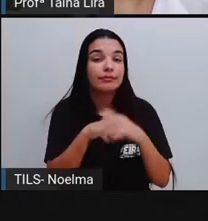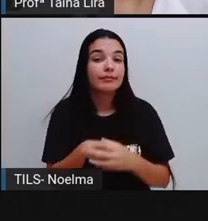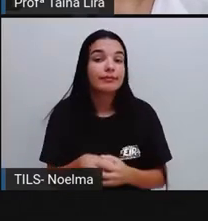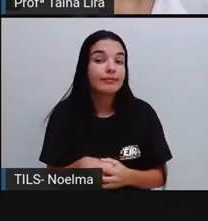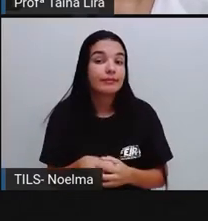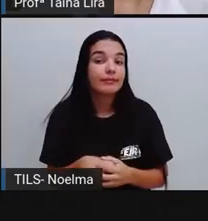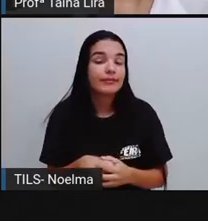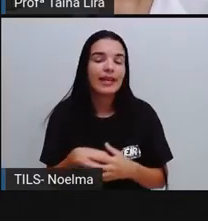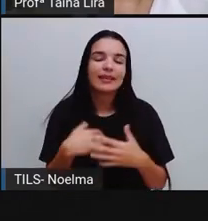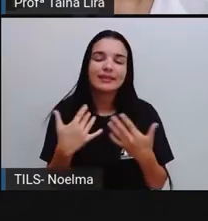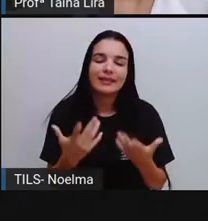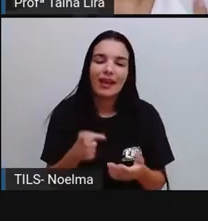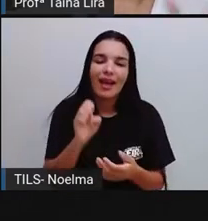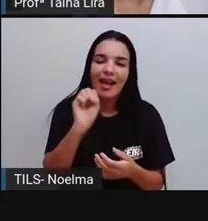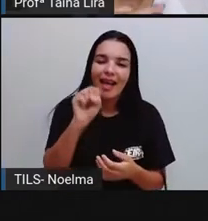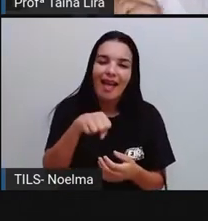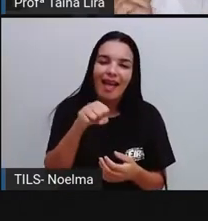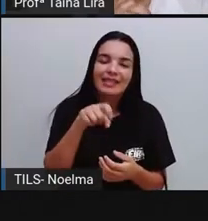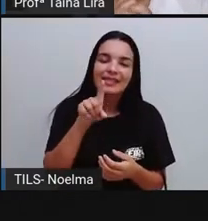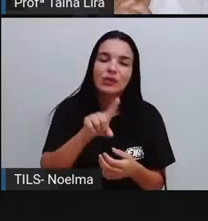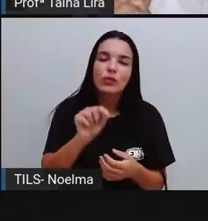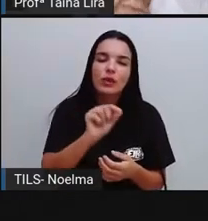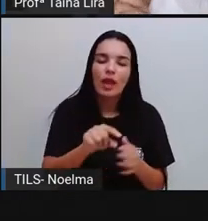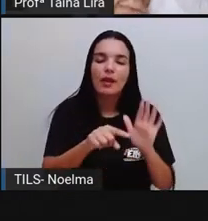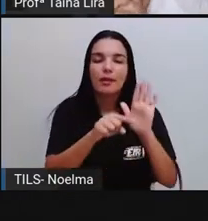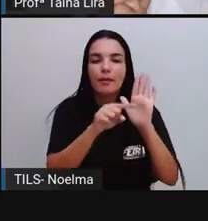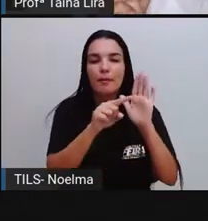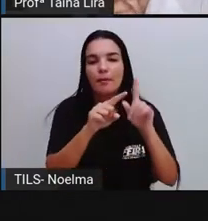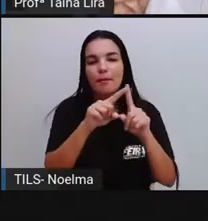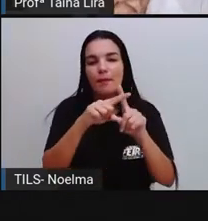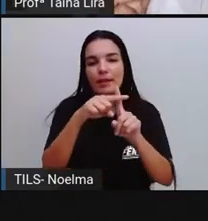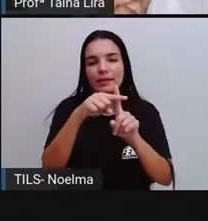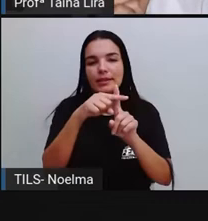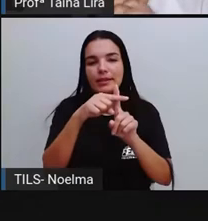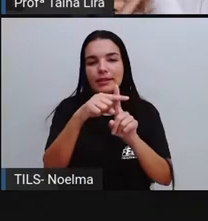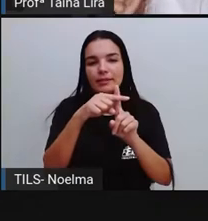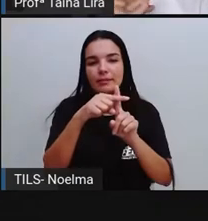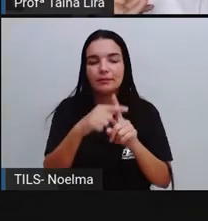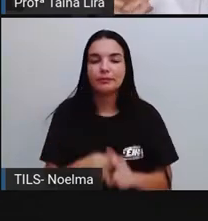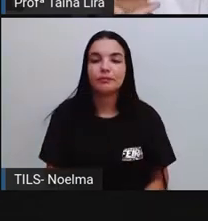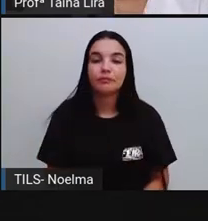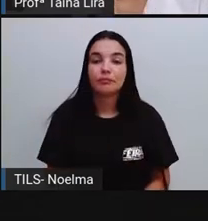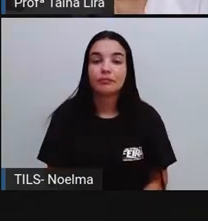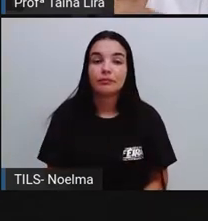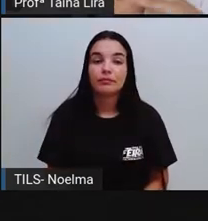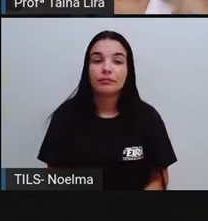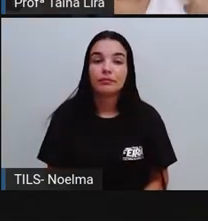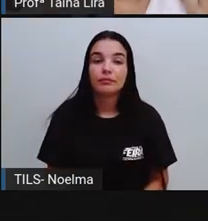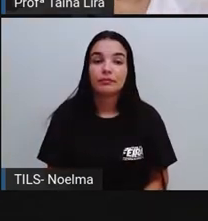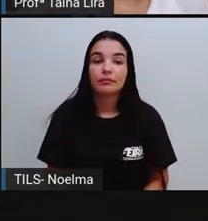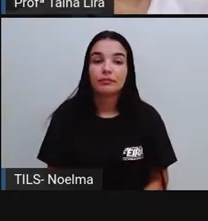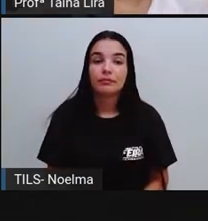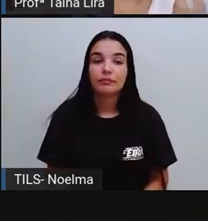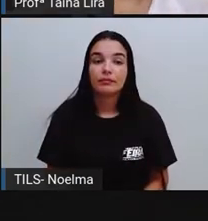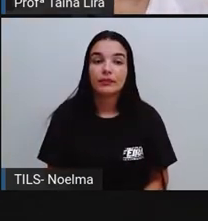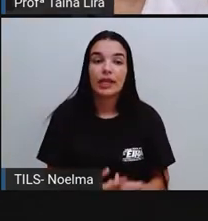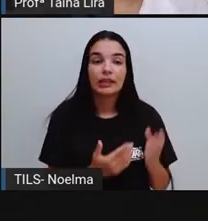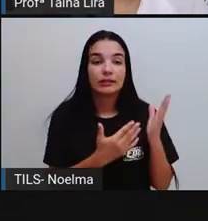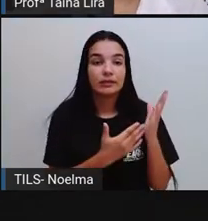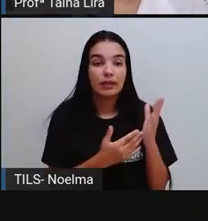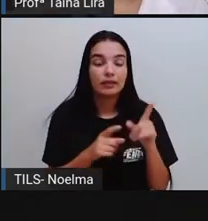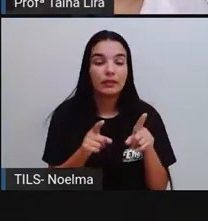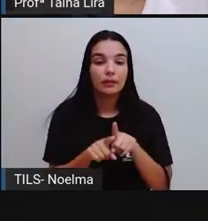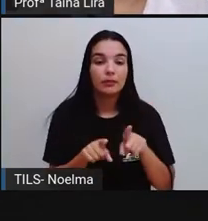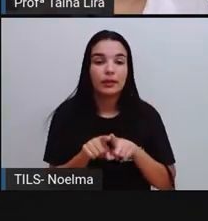Foi um probleminha de adição, porque a gente juntou tudo ali, né? Bom, os dados aí que nos